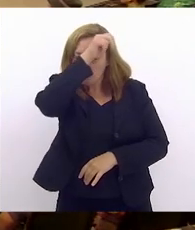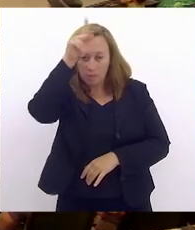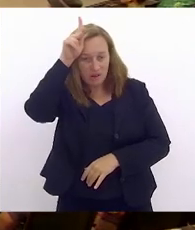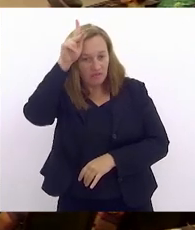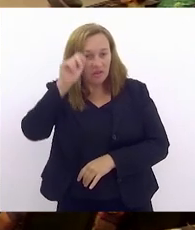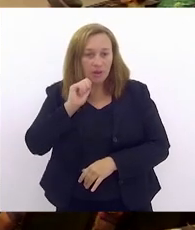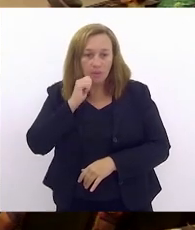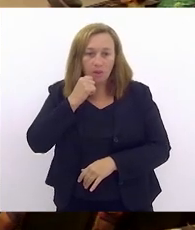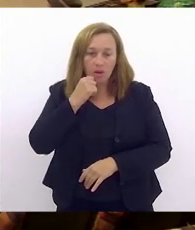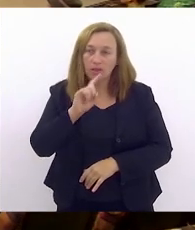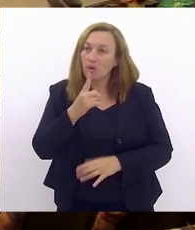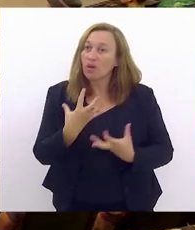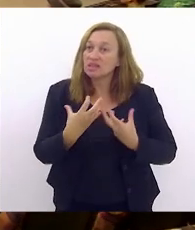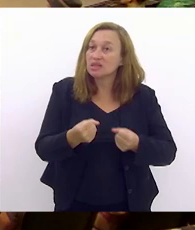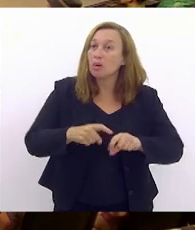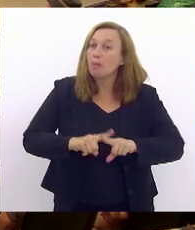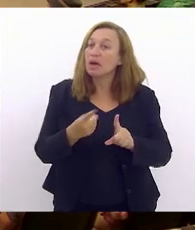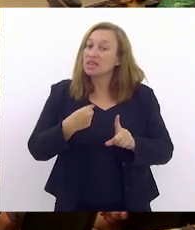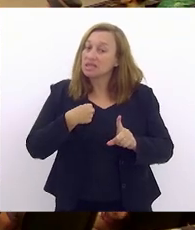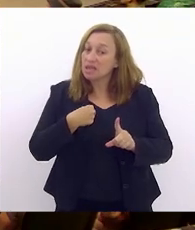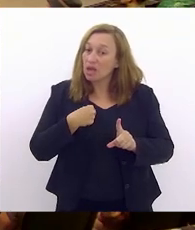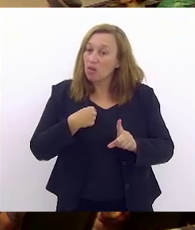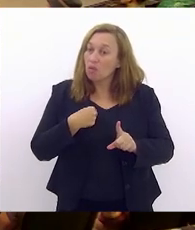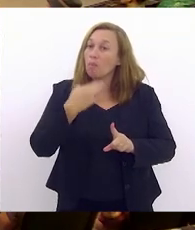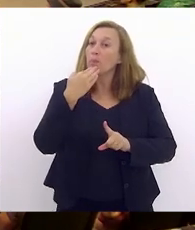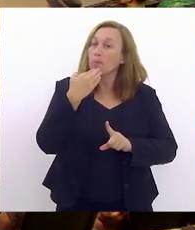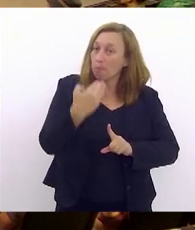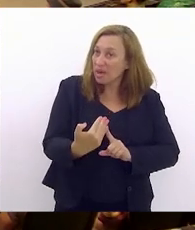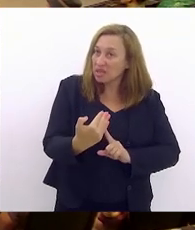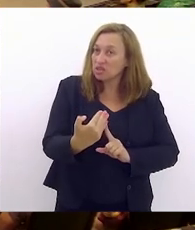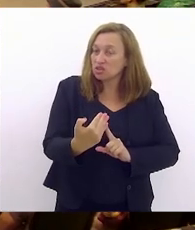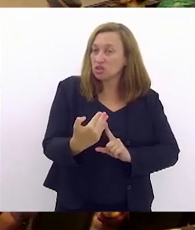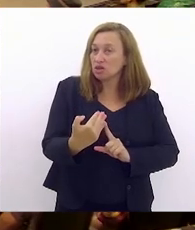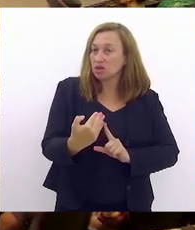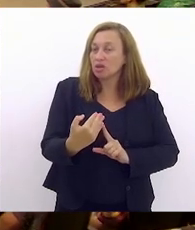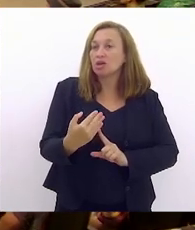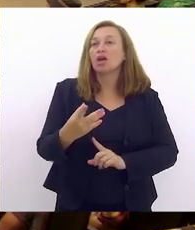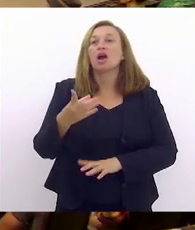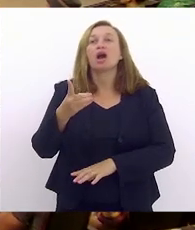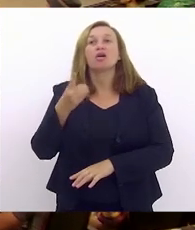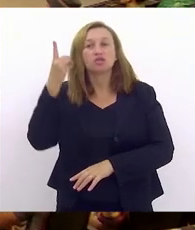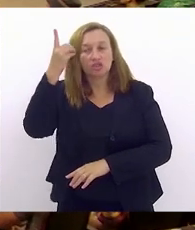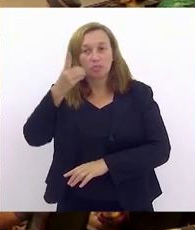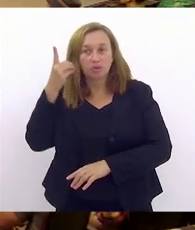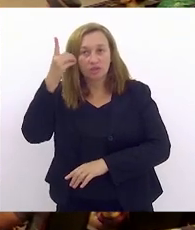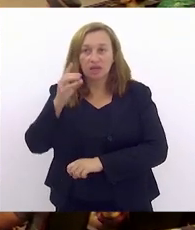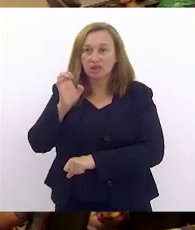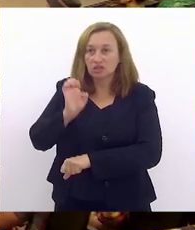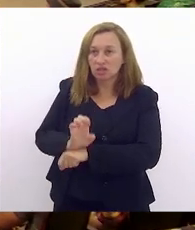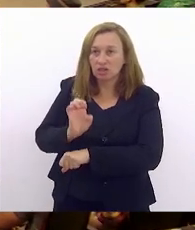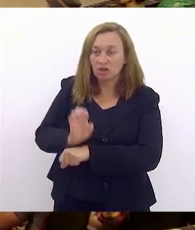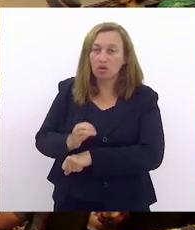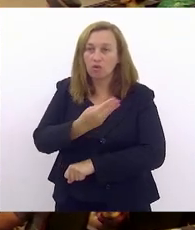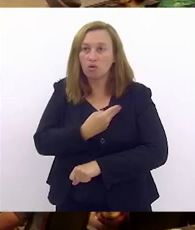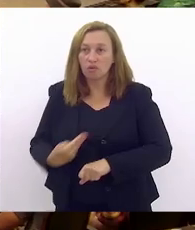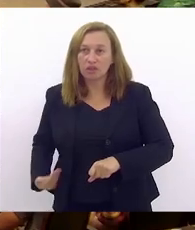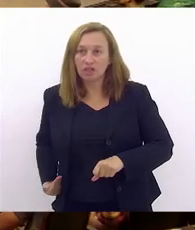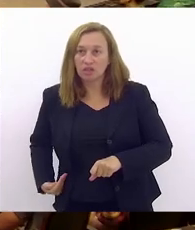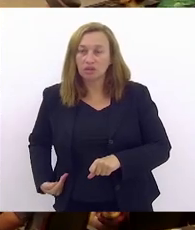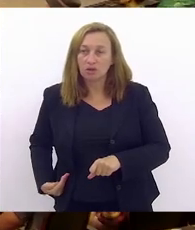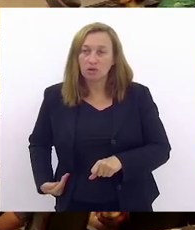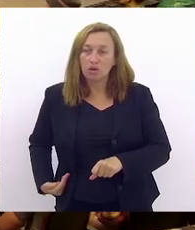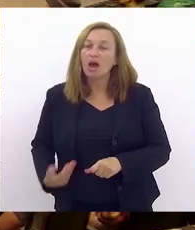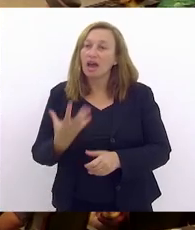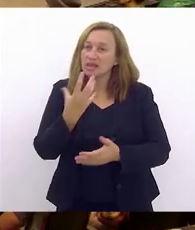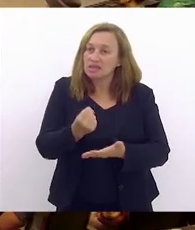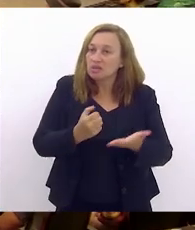aí, eu fiz o tombamento pelo parlamento estadual. E o governador sancionou e publicou, inclusive hoje,